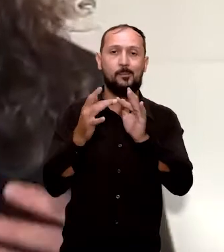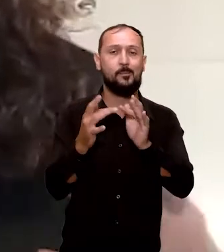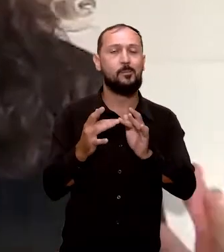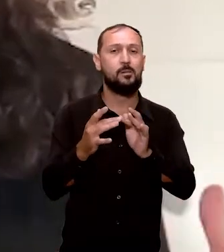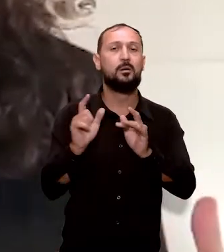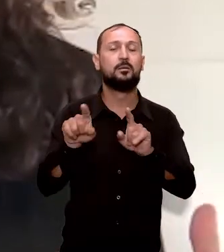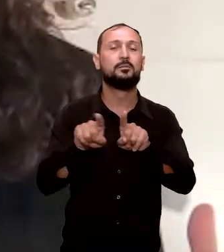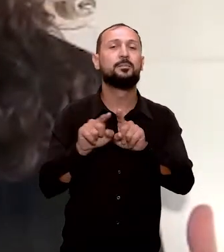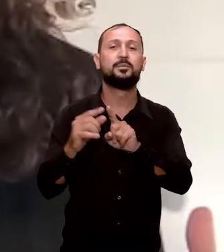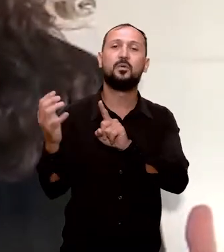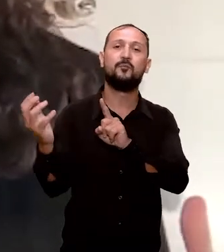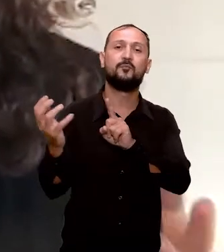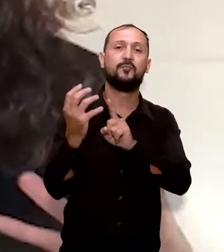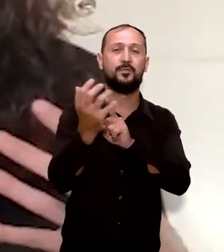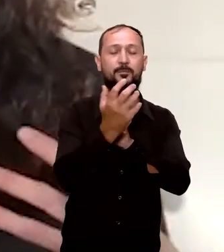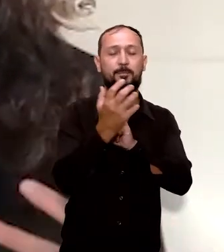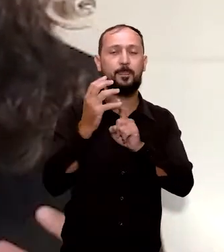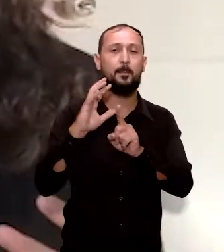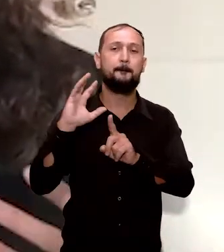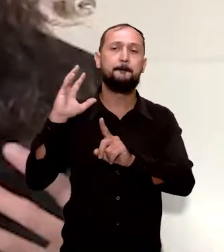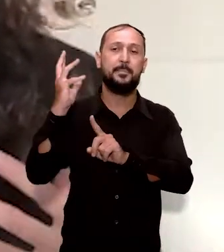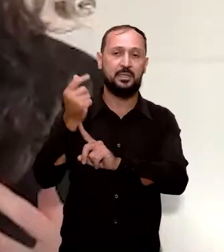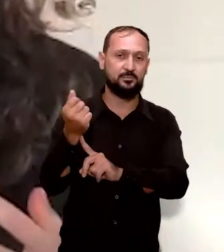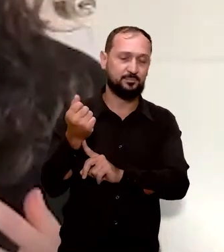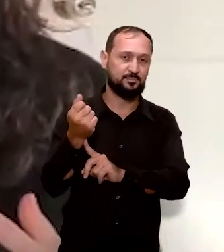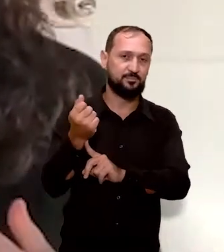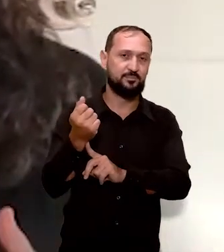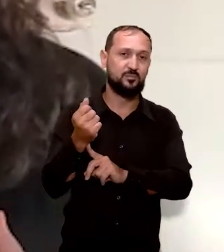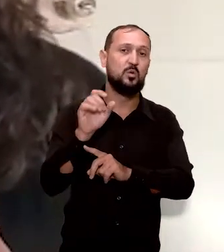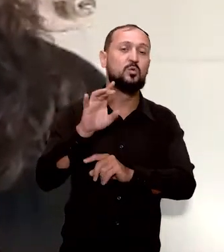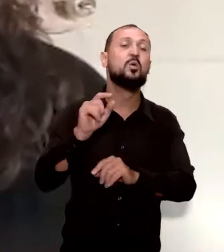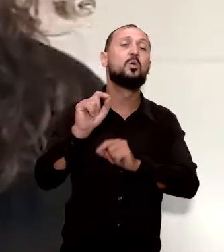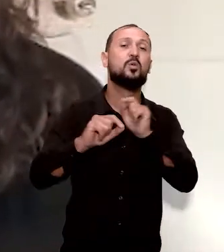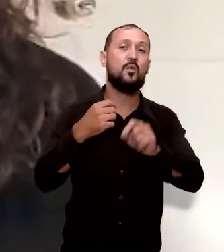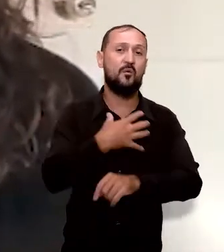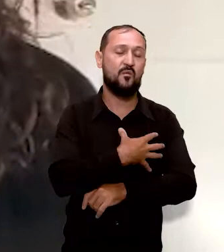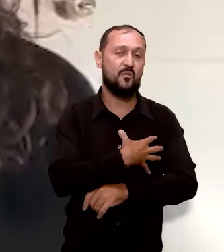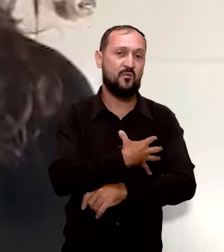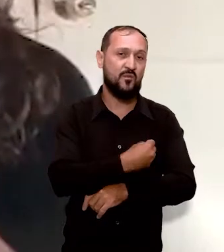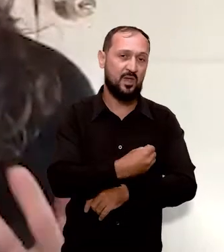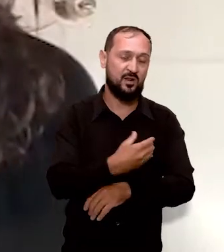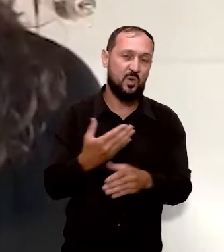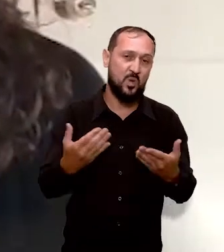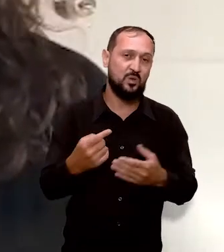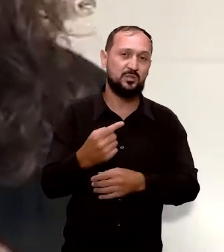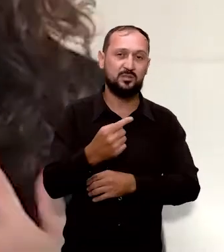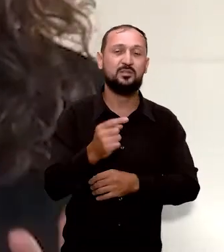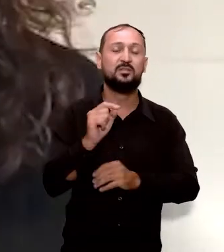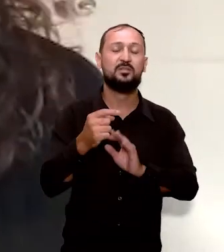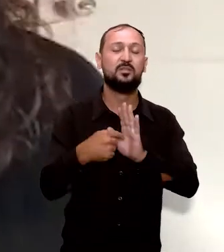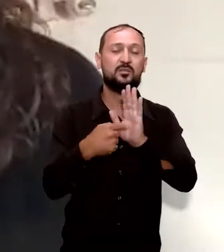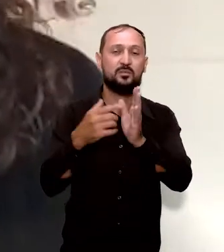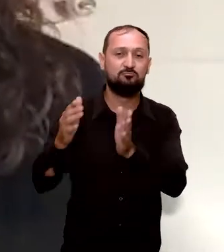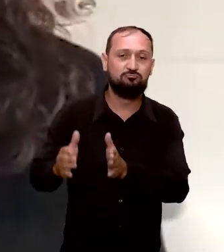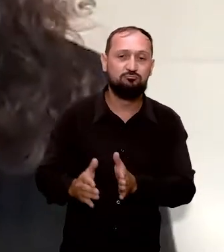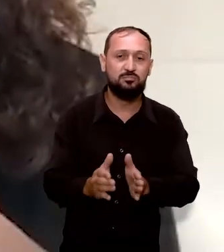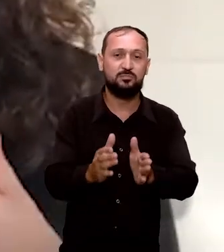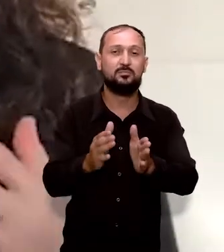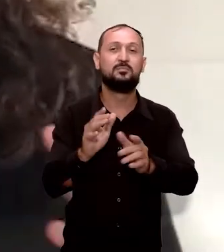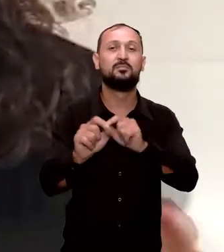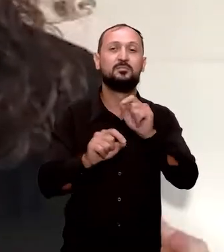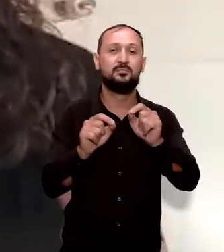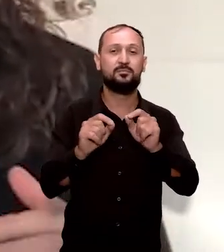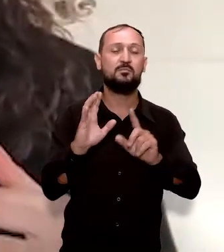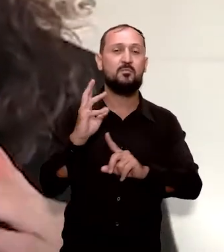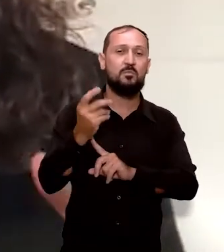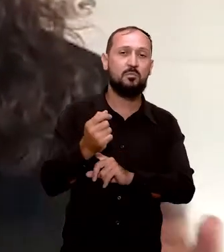essas pessoas que convivem com ela também são influenciadas pela arte dela, né? Não é à toa que os filhos dela